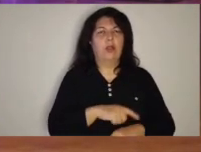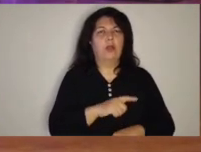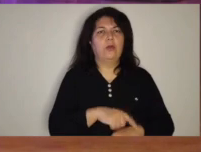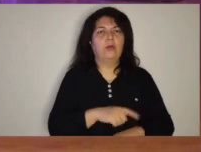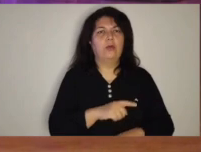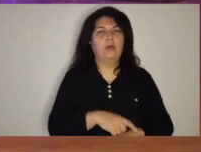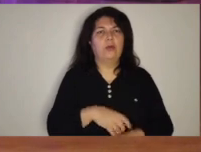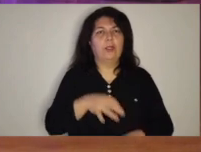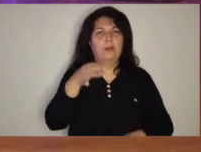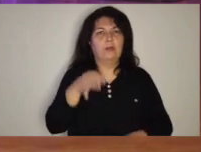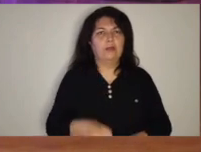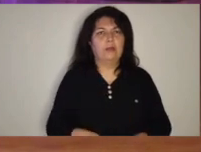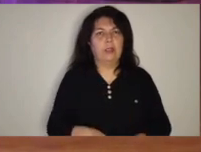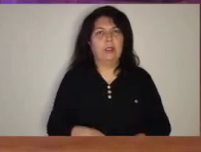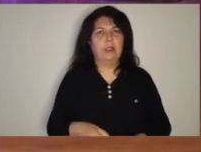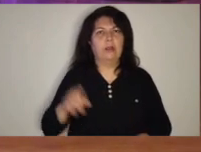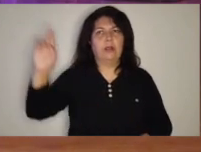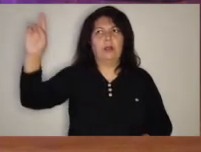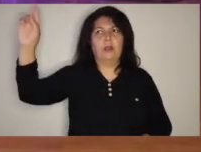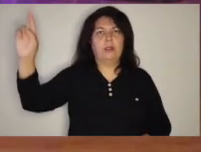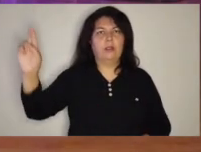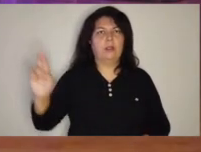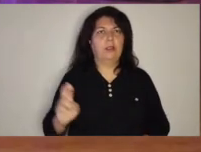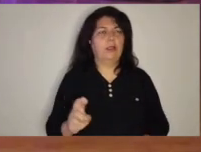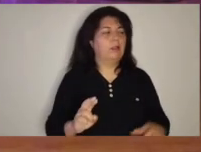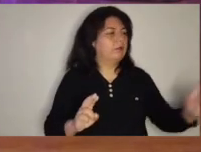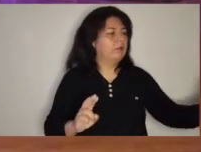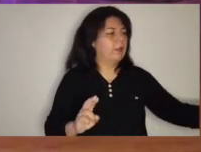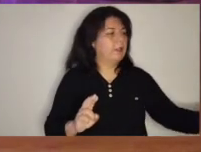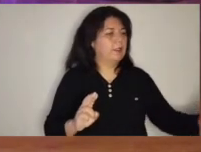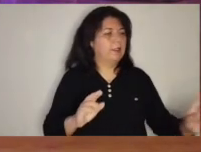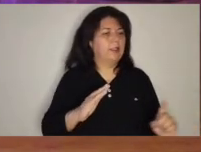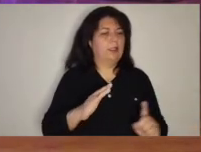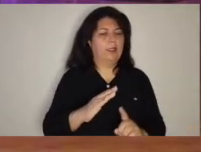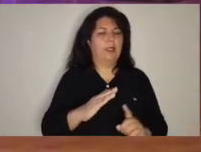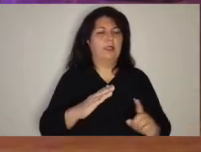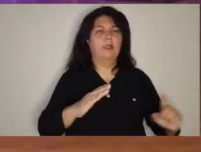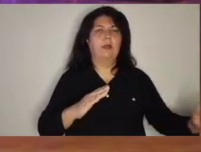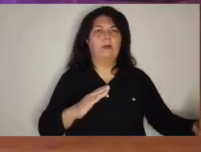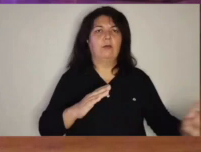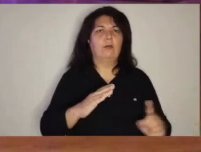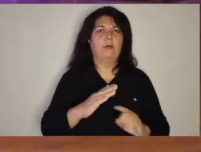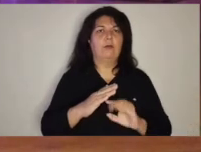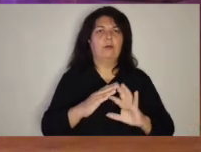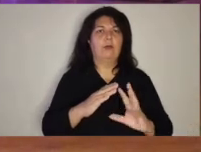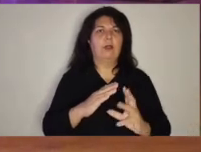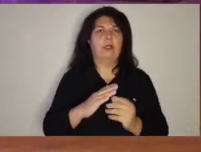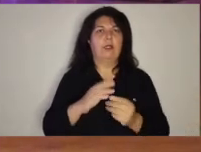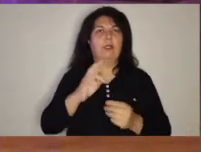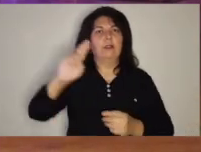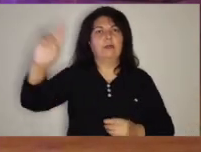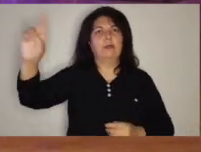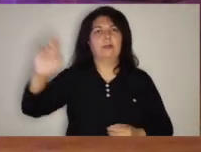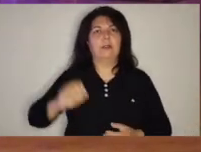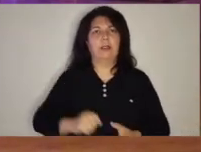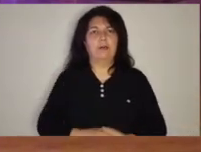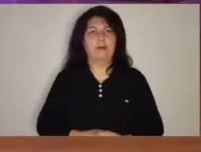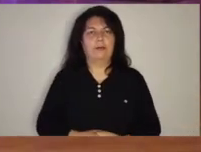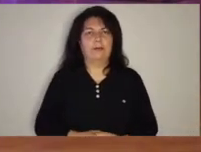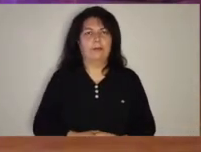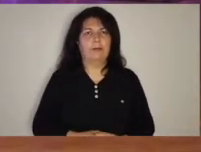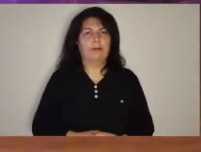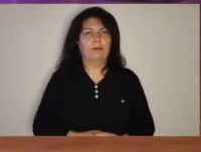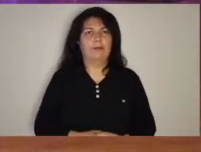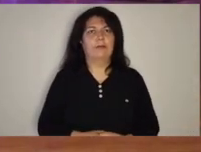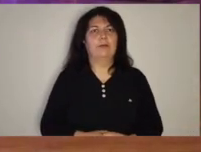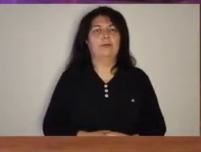Continue orando. Você fala assim, Débora, mas as atitudes que eu tenho visto. Continue e faça como Obed-edom,